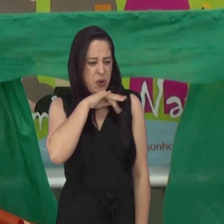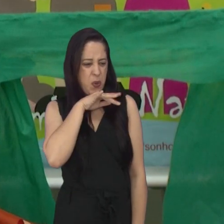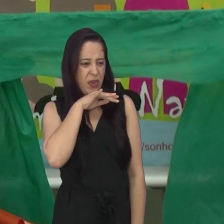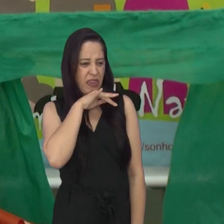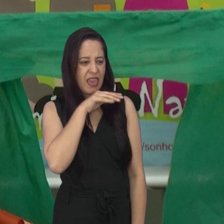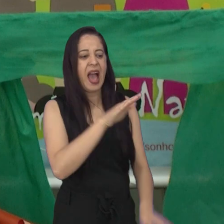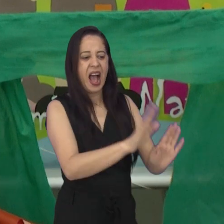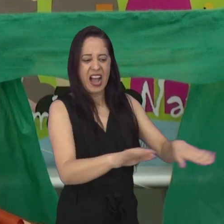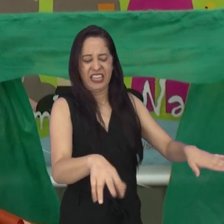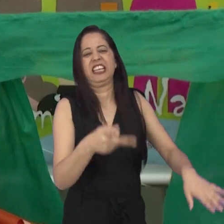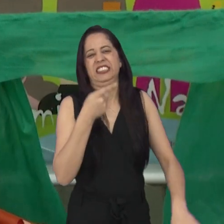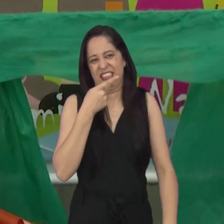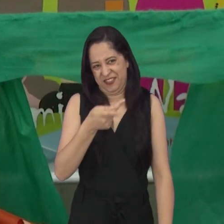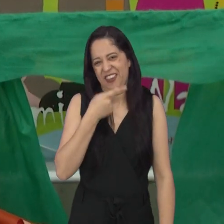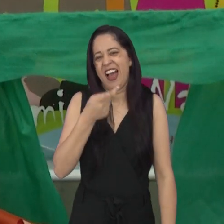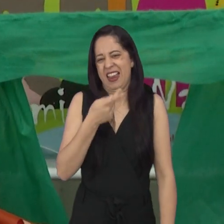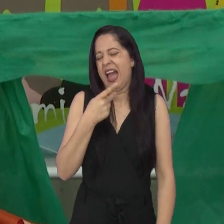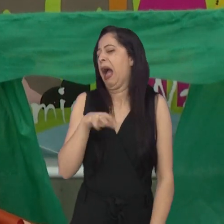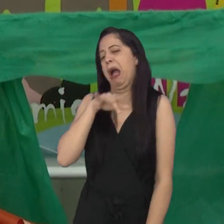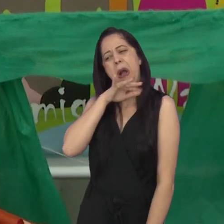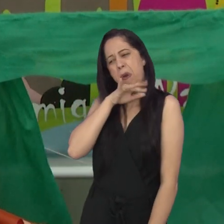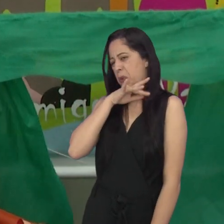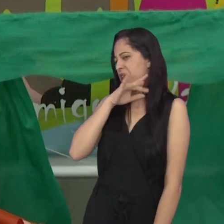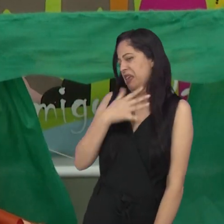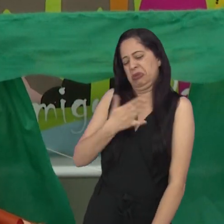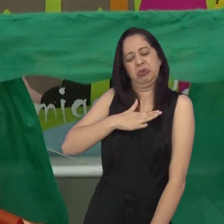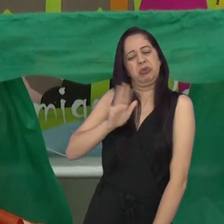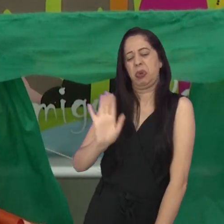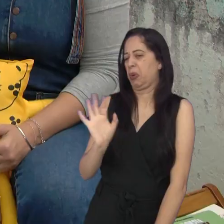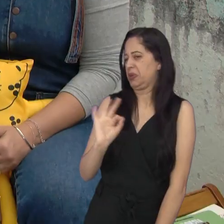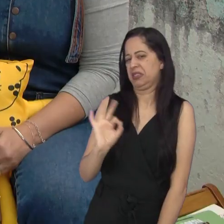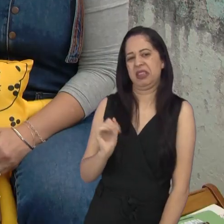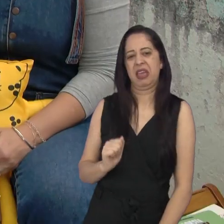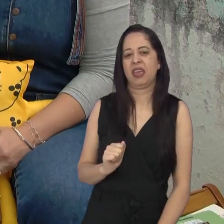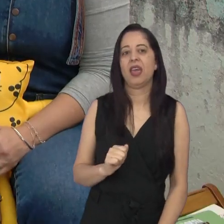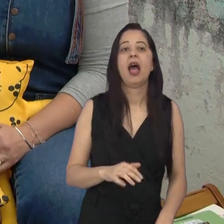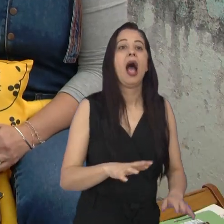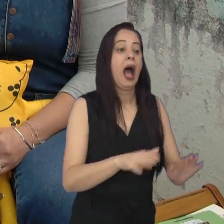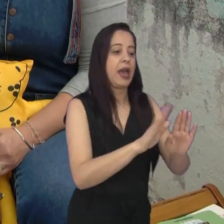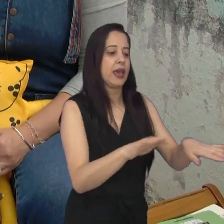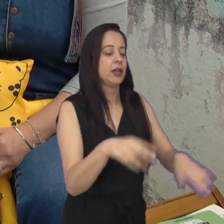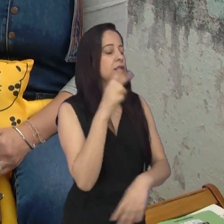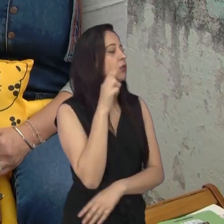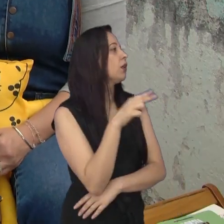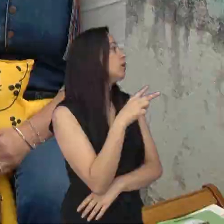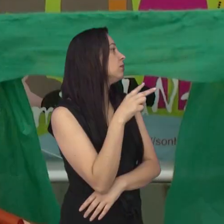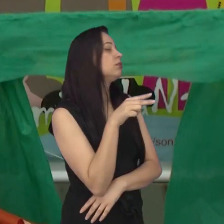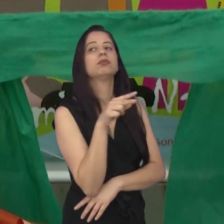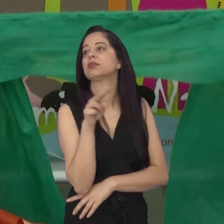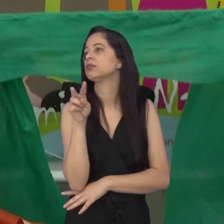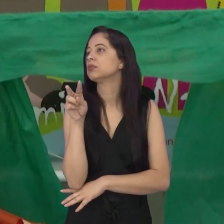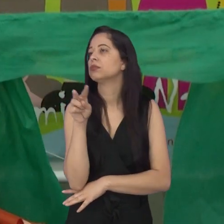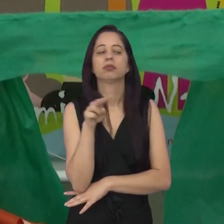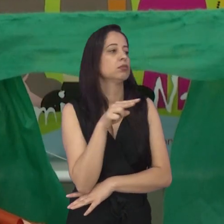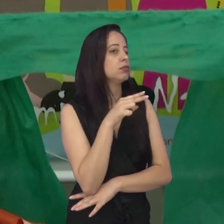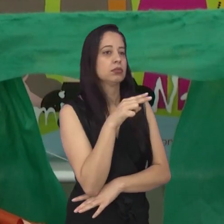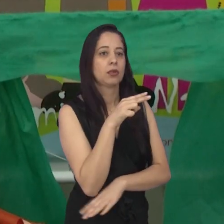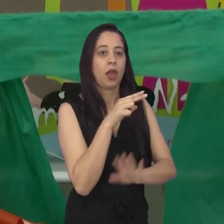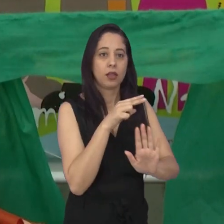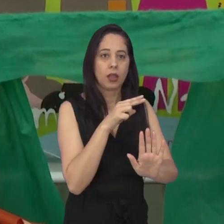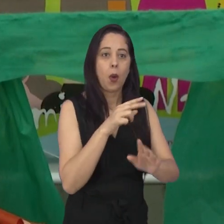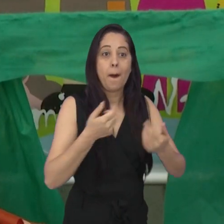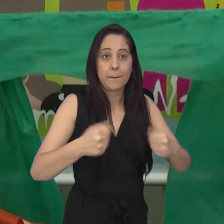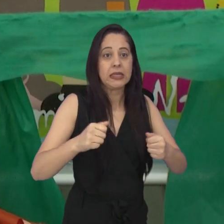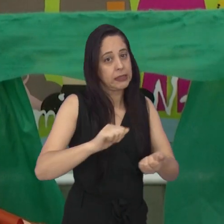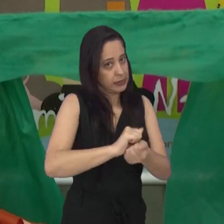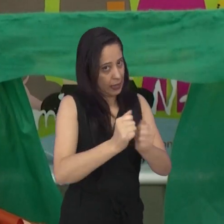fez uma coisa ruim, ela vai dizer para você, ó, tá ruim, ela não quer, vai ficar olhando pro lado, vai querer fazer outra coisa. Então você